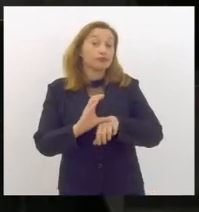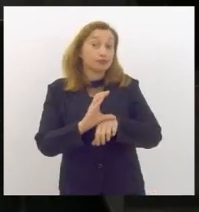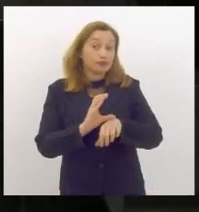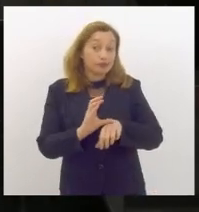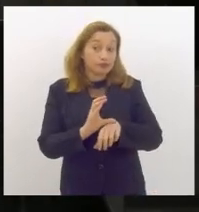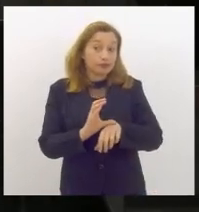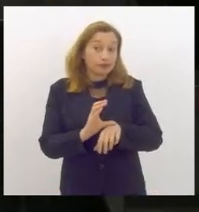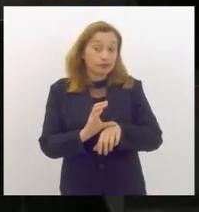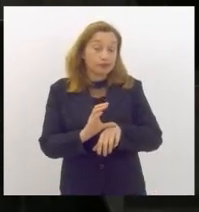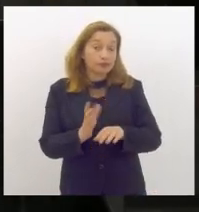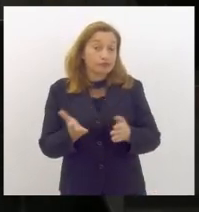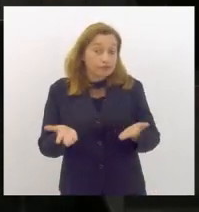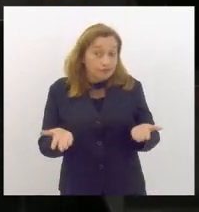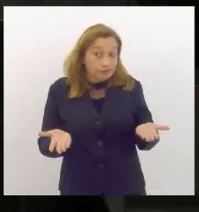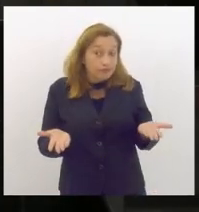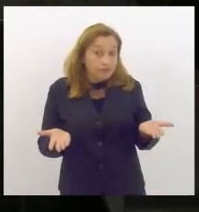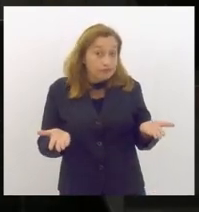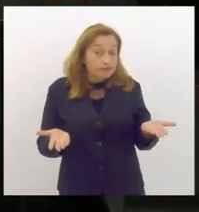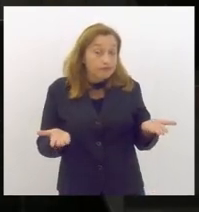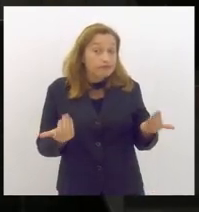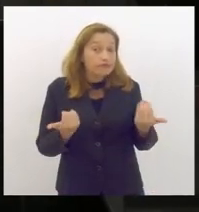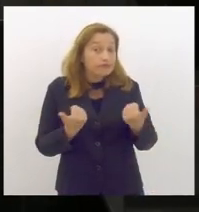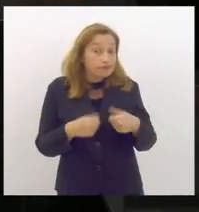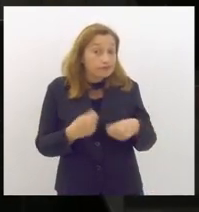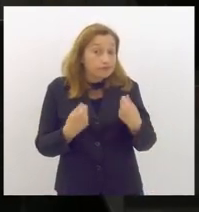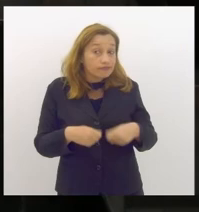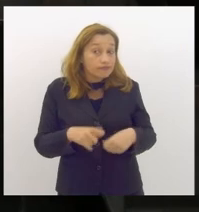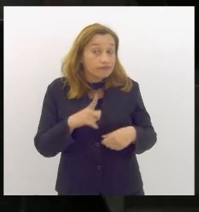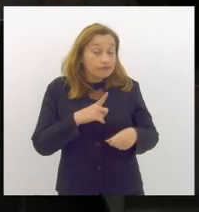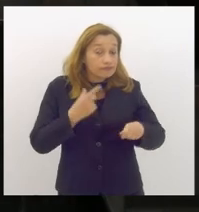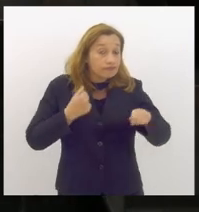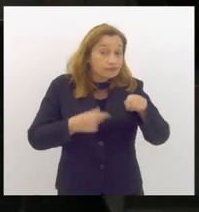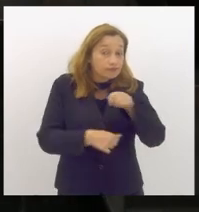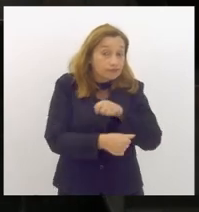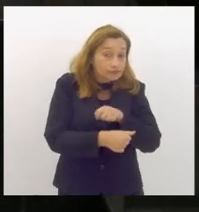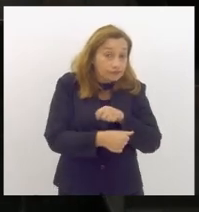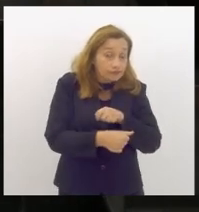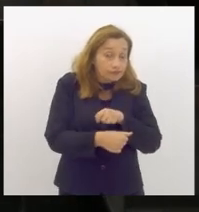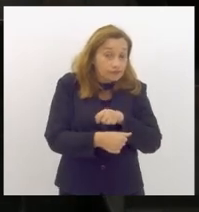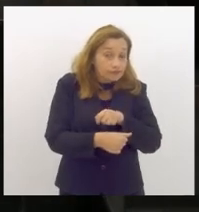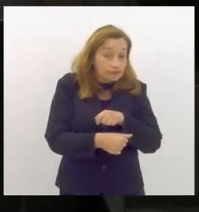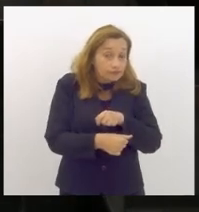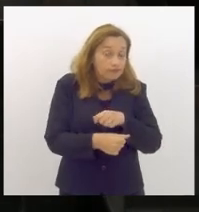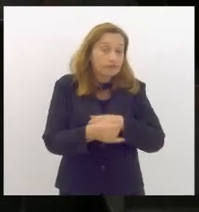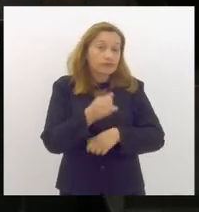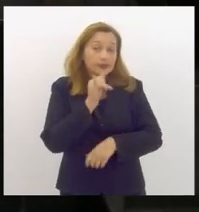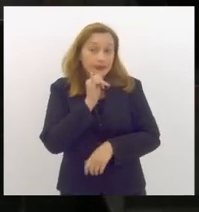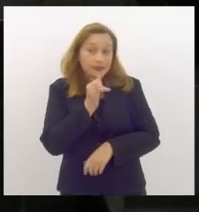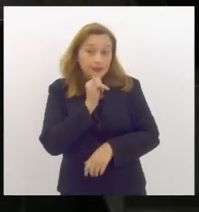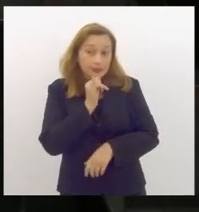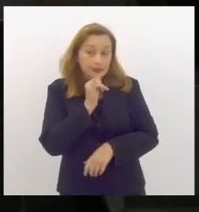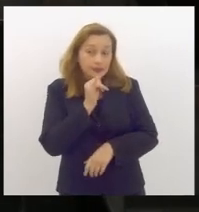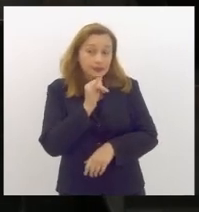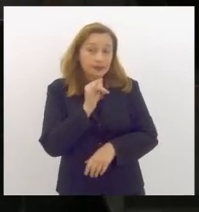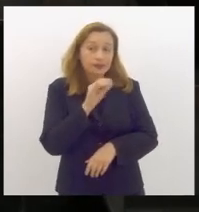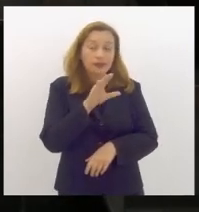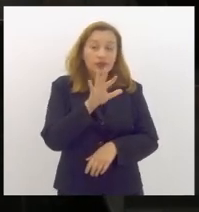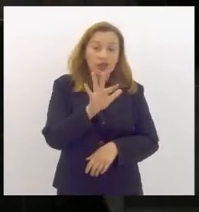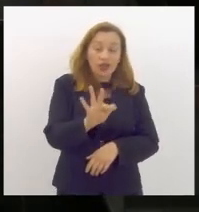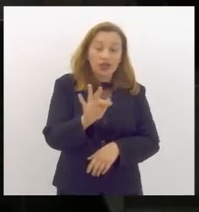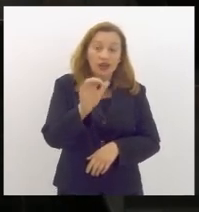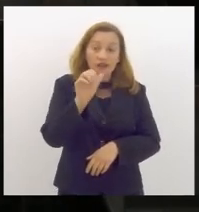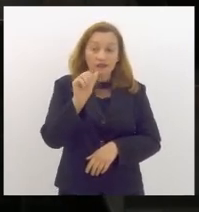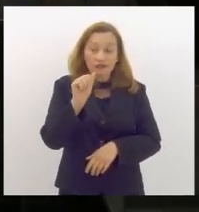constitucionais que precisa ter de investimentos mínimos, por exemplo, na FAPERJ,